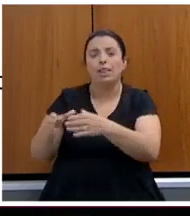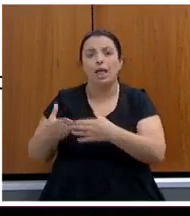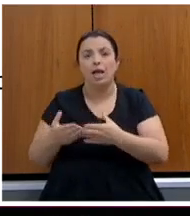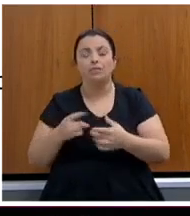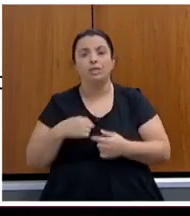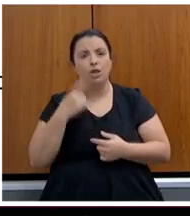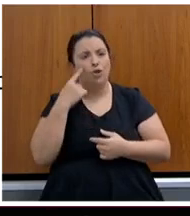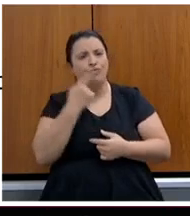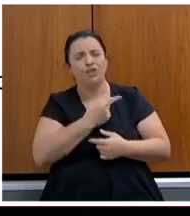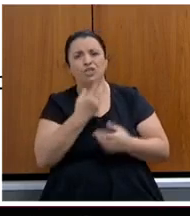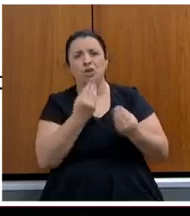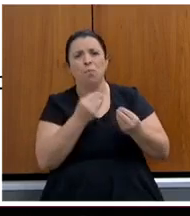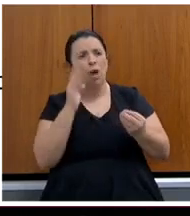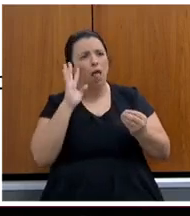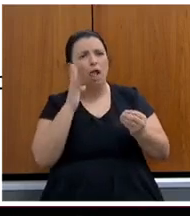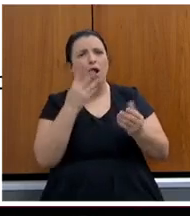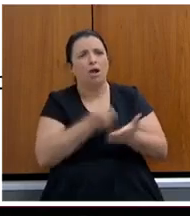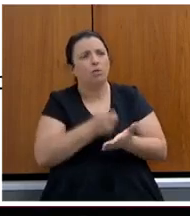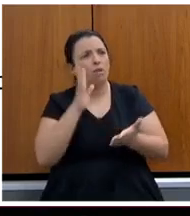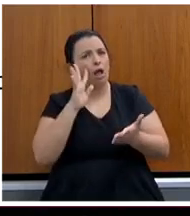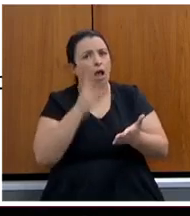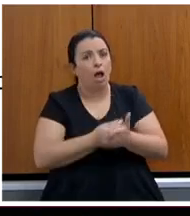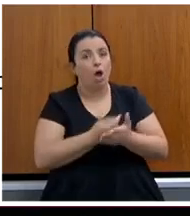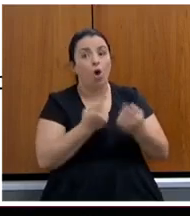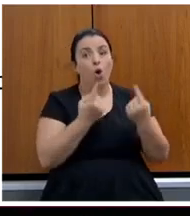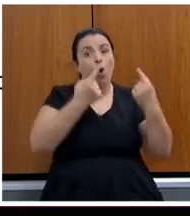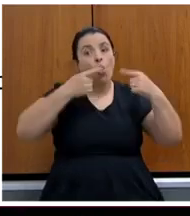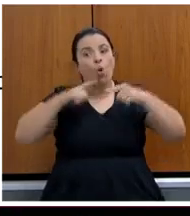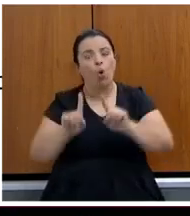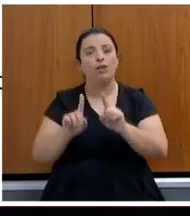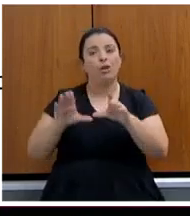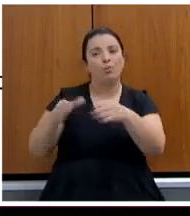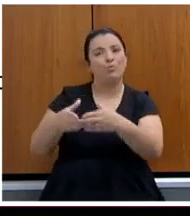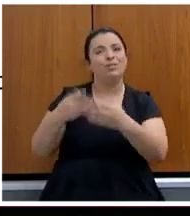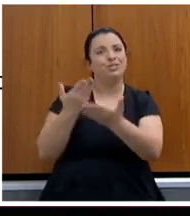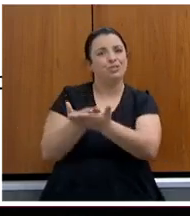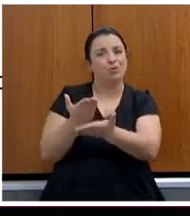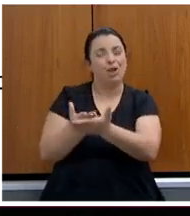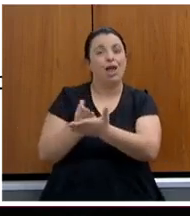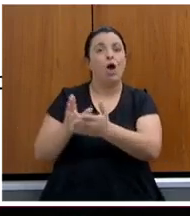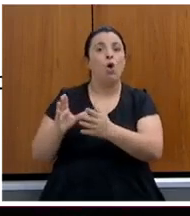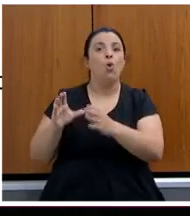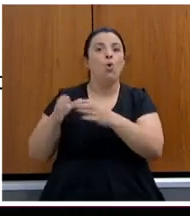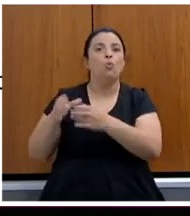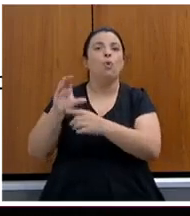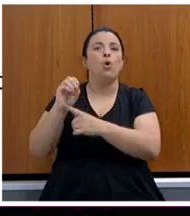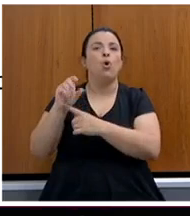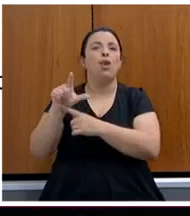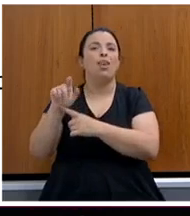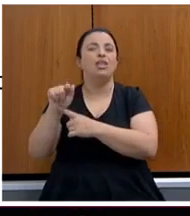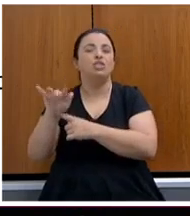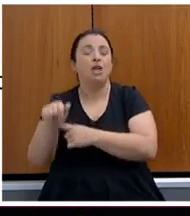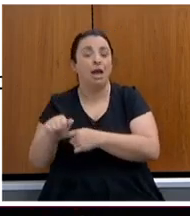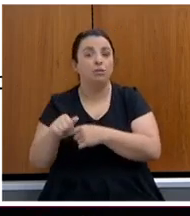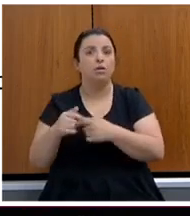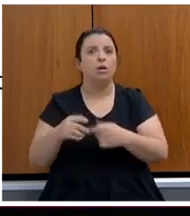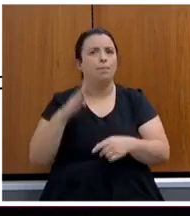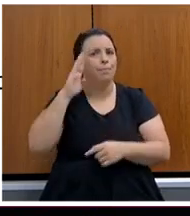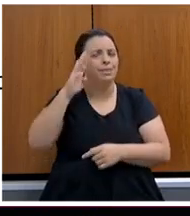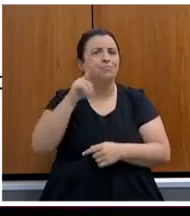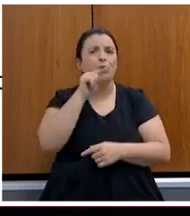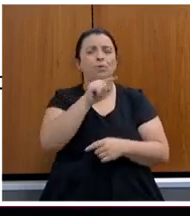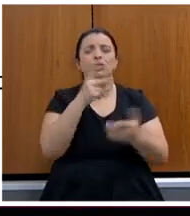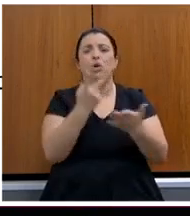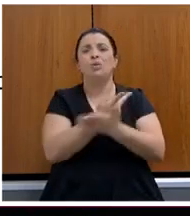tomadas contrariando o posicionamento da comunidade escolar e o colegiado Oscar os problemáticos foi do Amélia de Castro em Belo Horizonte da